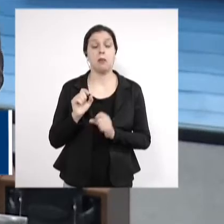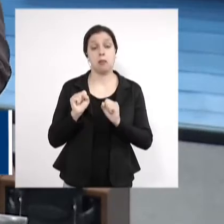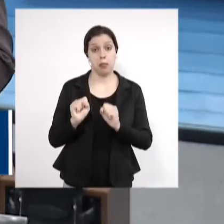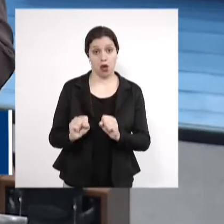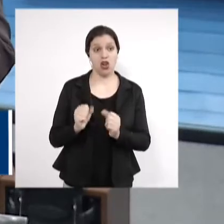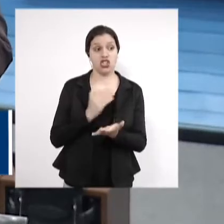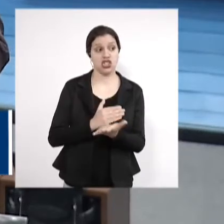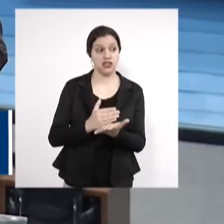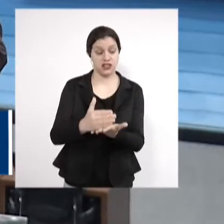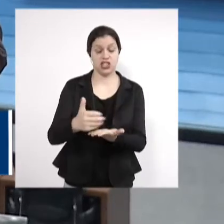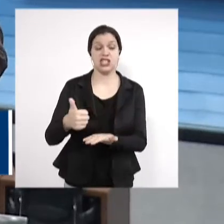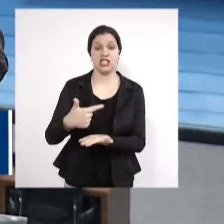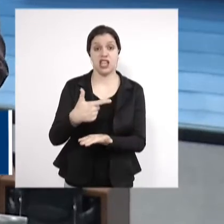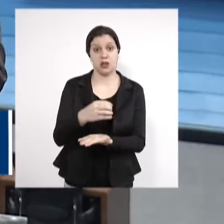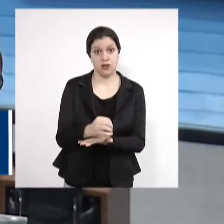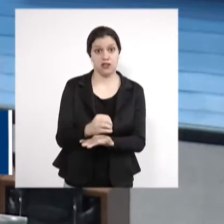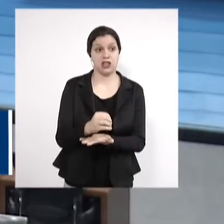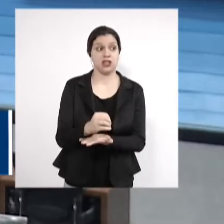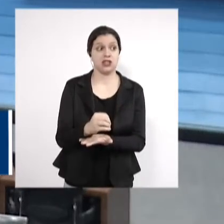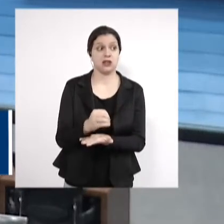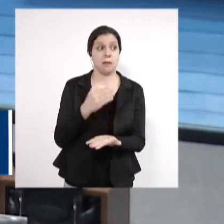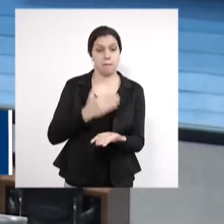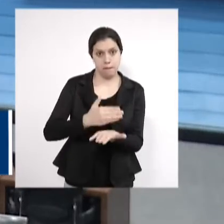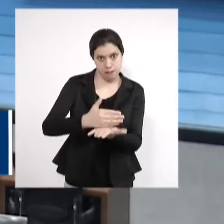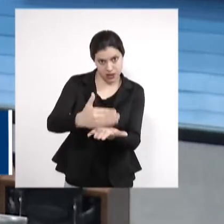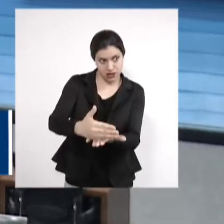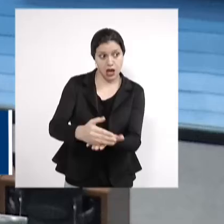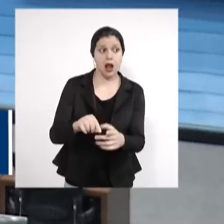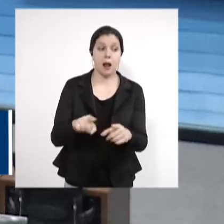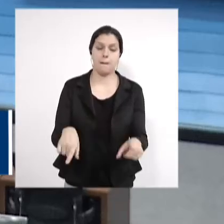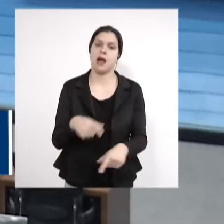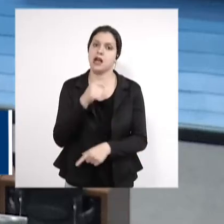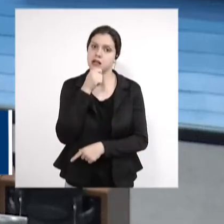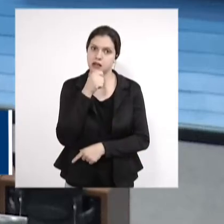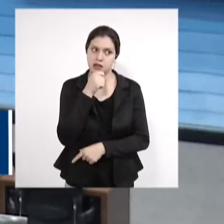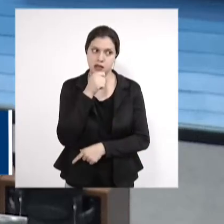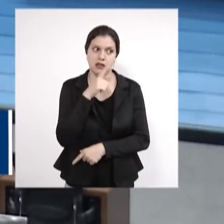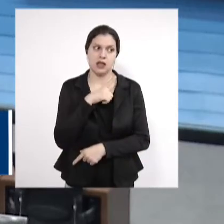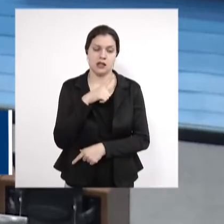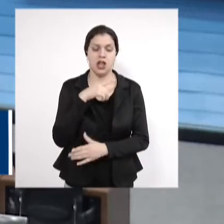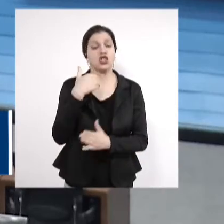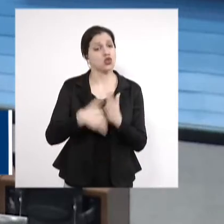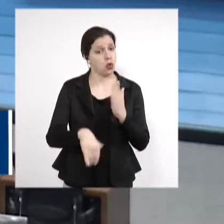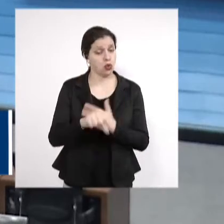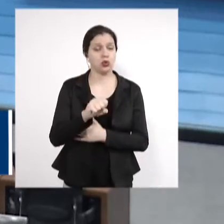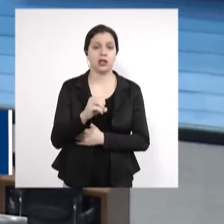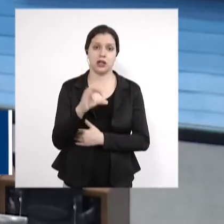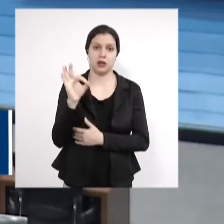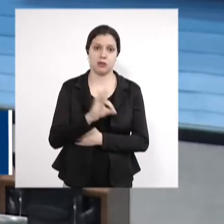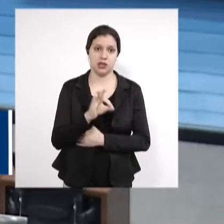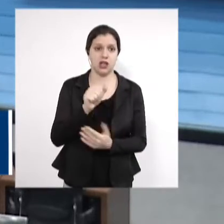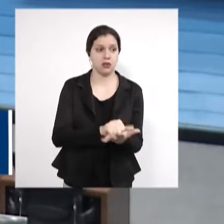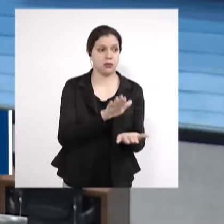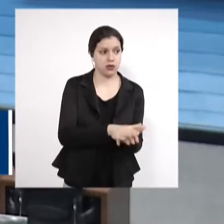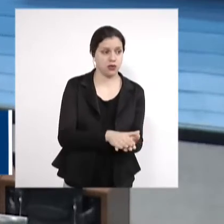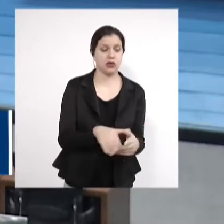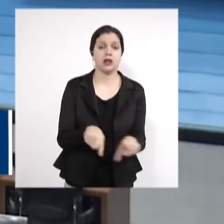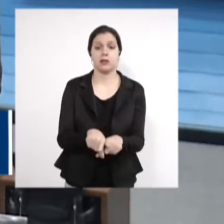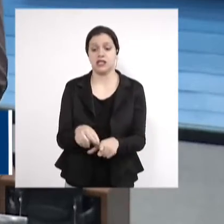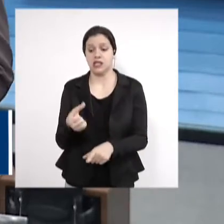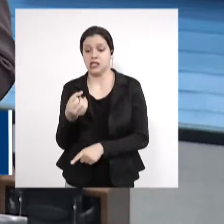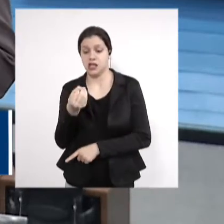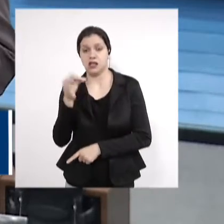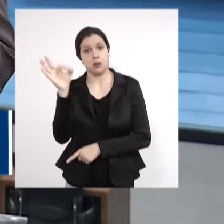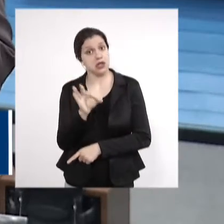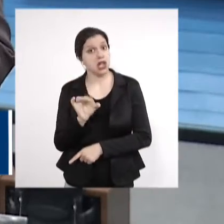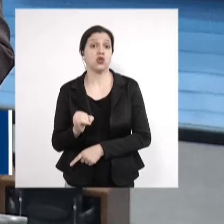em 120 parcelas, mas ainda conta com desconto de 80% nas multas e 60% nos